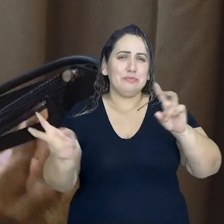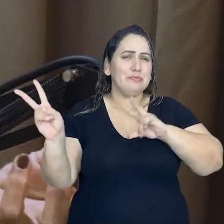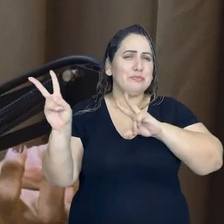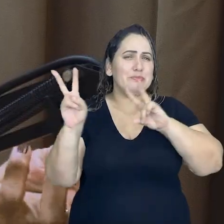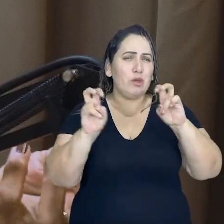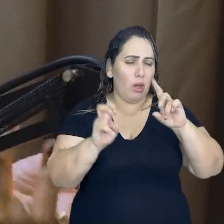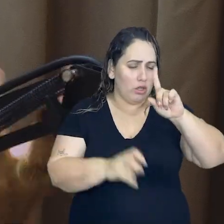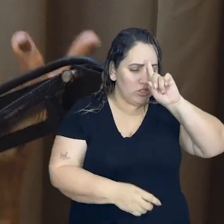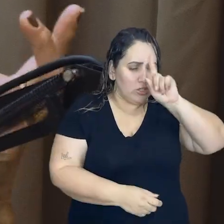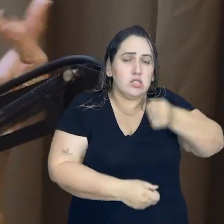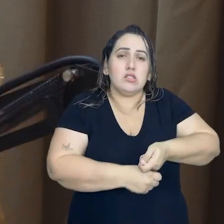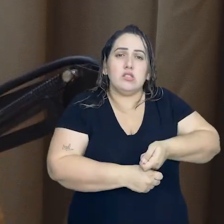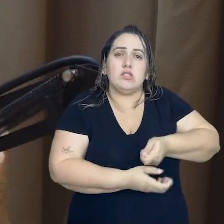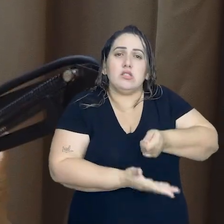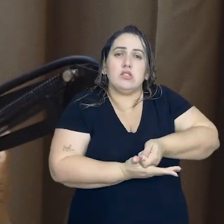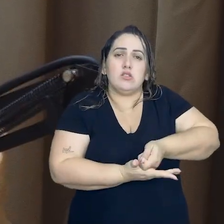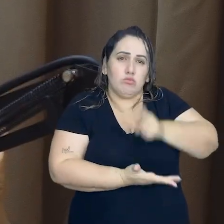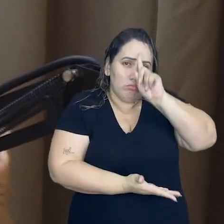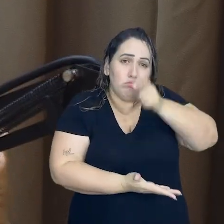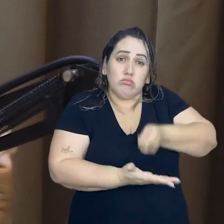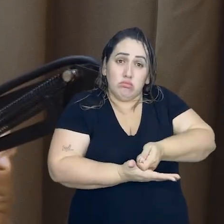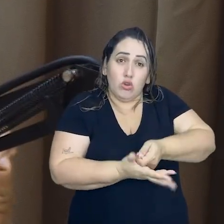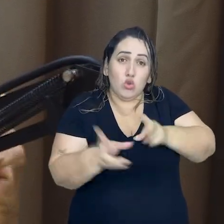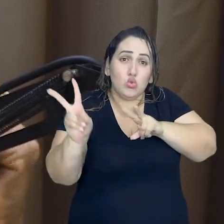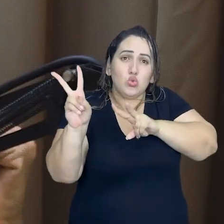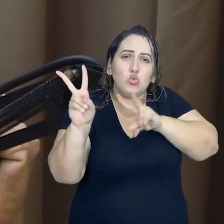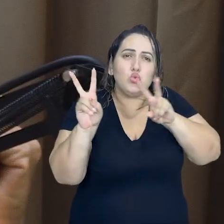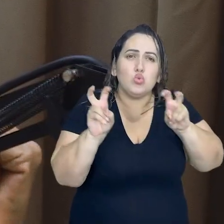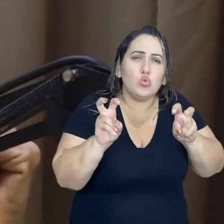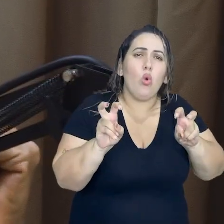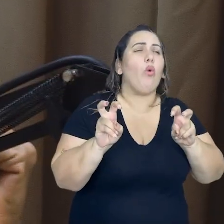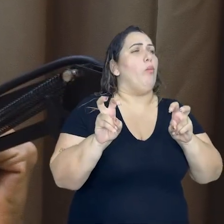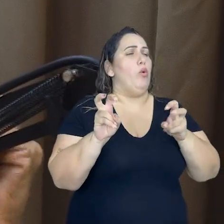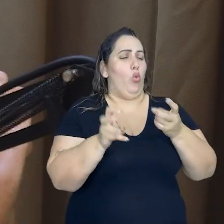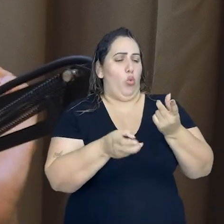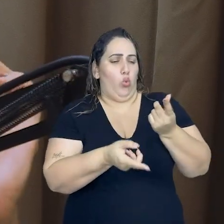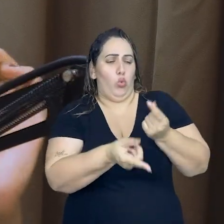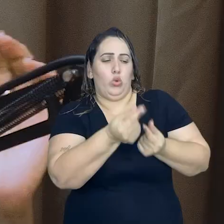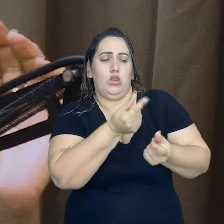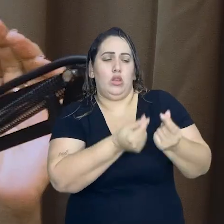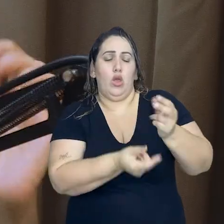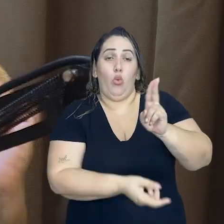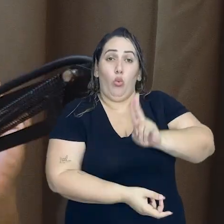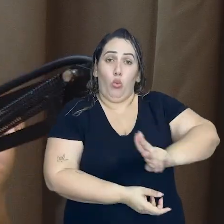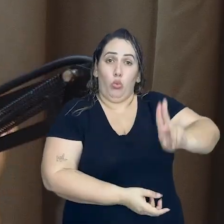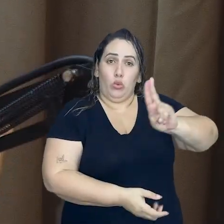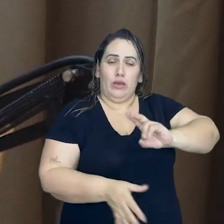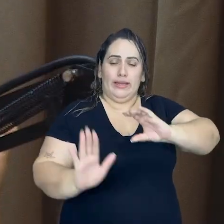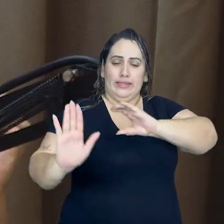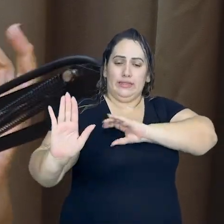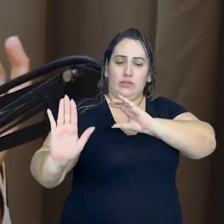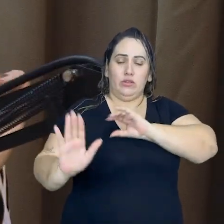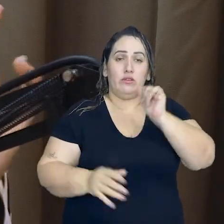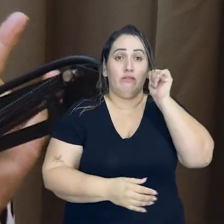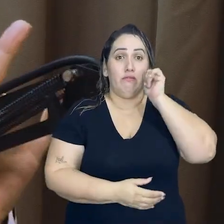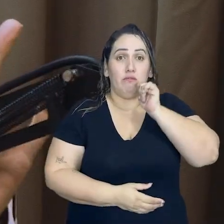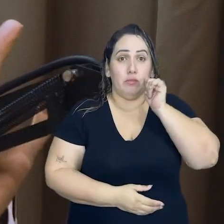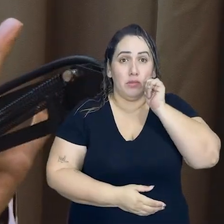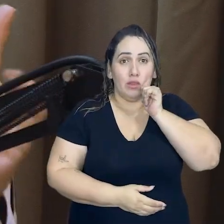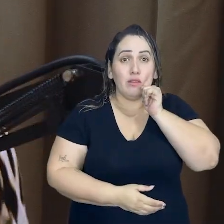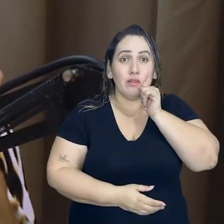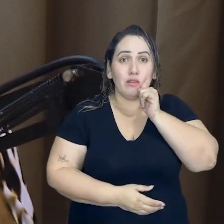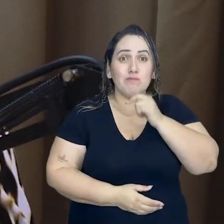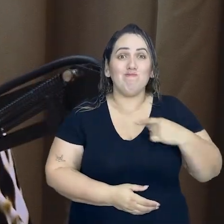quanto à distribuição do dinheiro destinado às candidaturas femininas é interna corporis, são eles quem